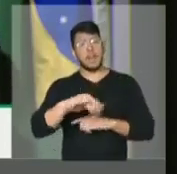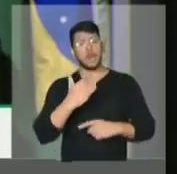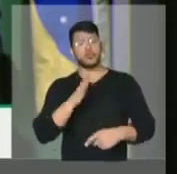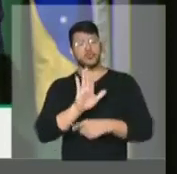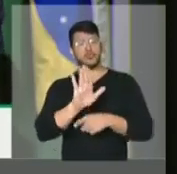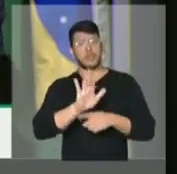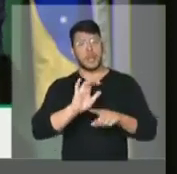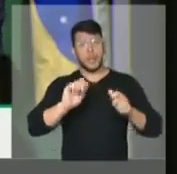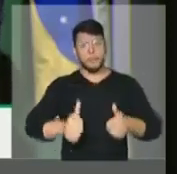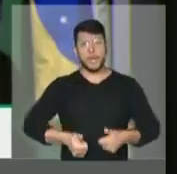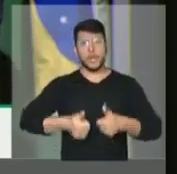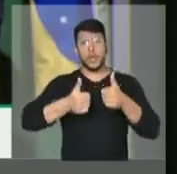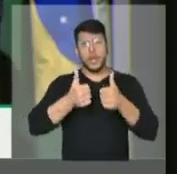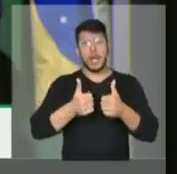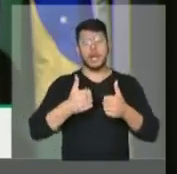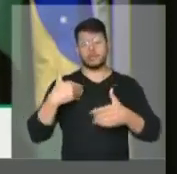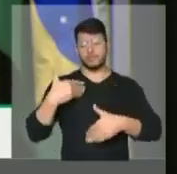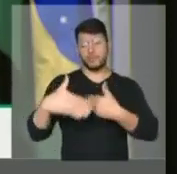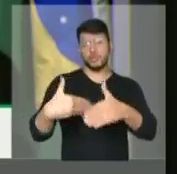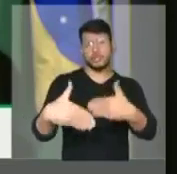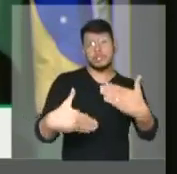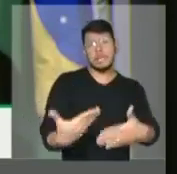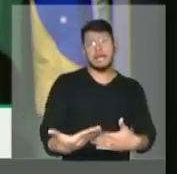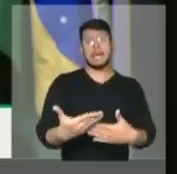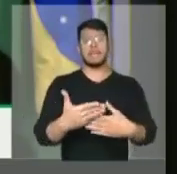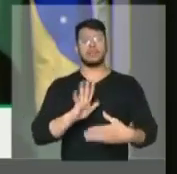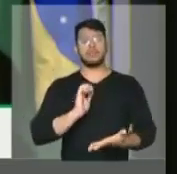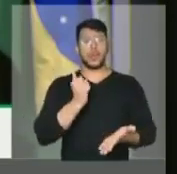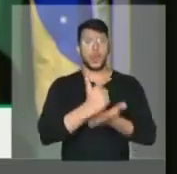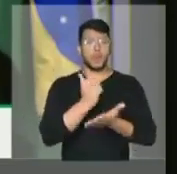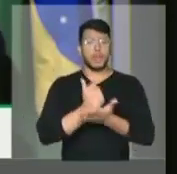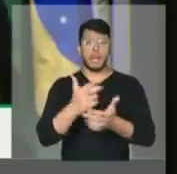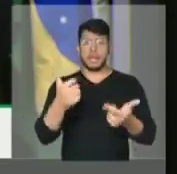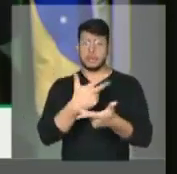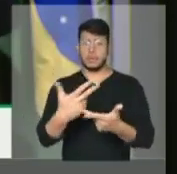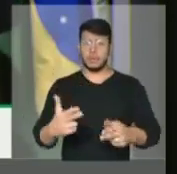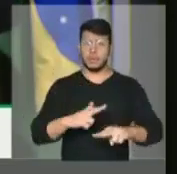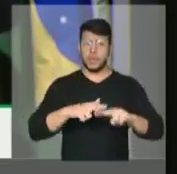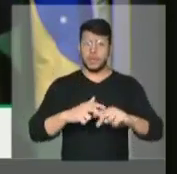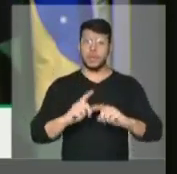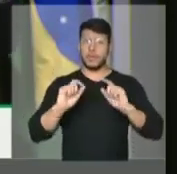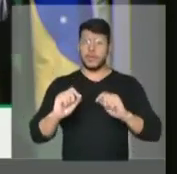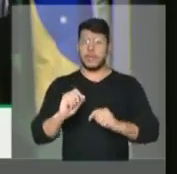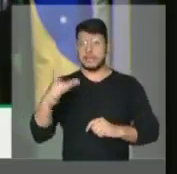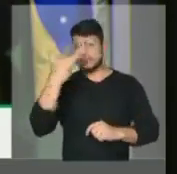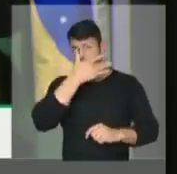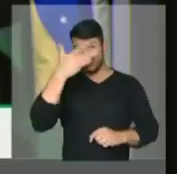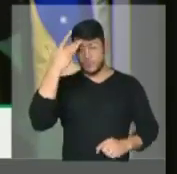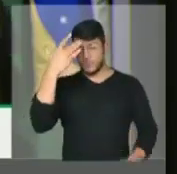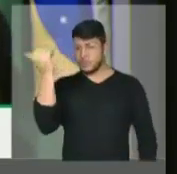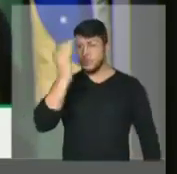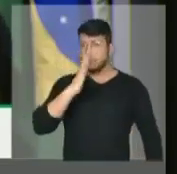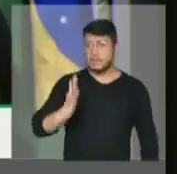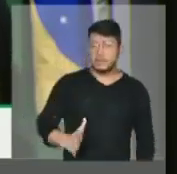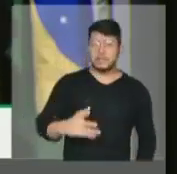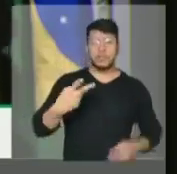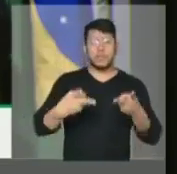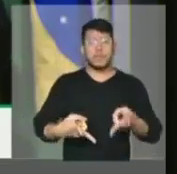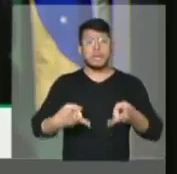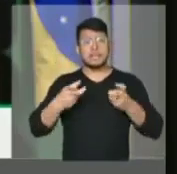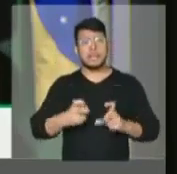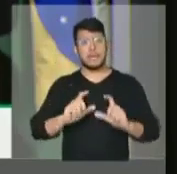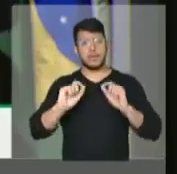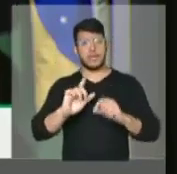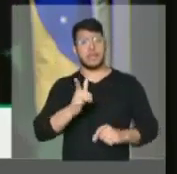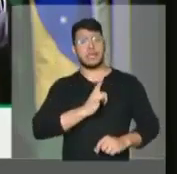uma frustração que muitos dos brasileiros têm, é que vê dinheiro público aplicado